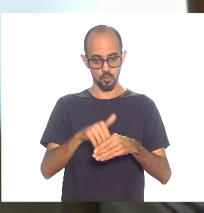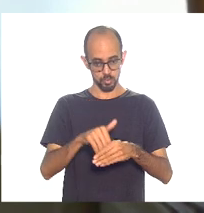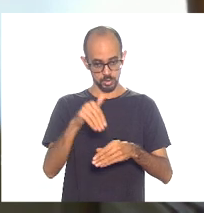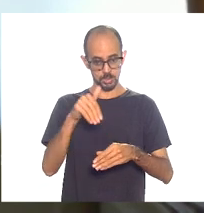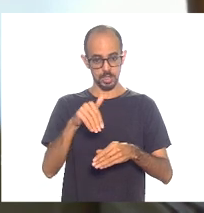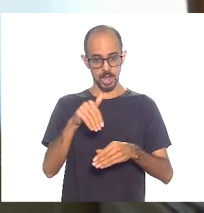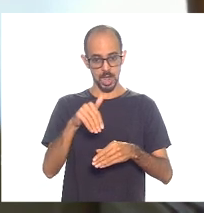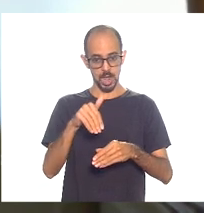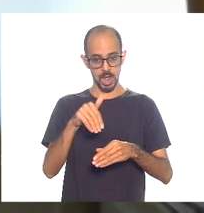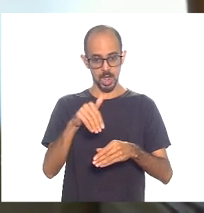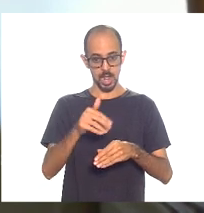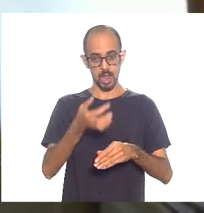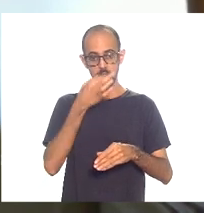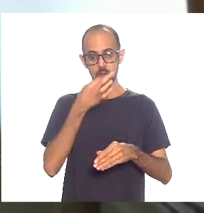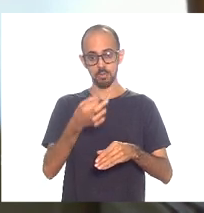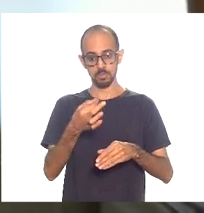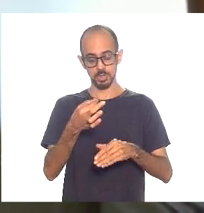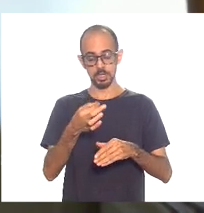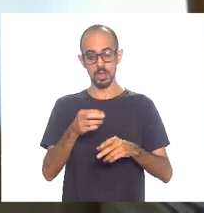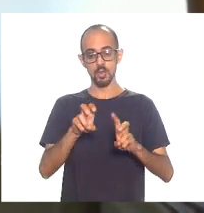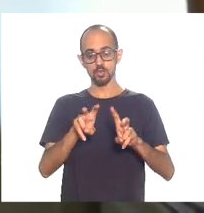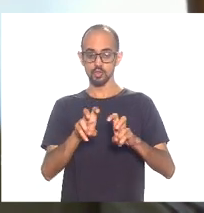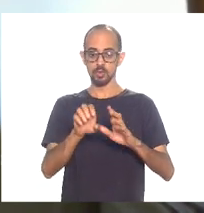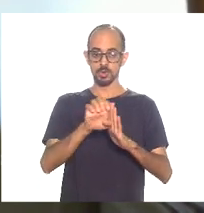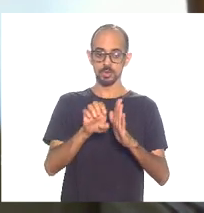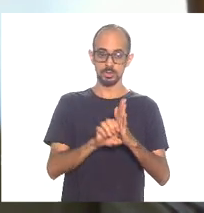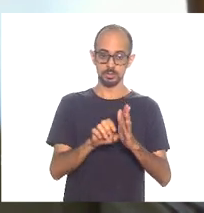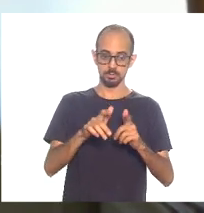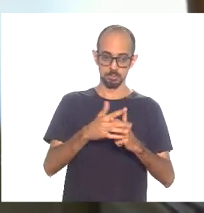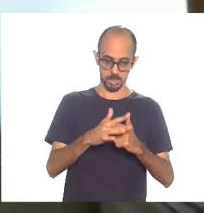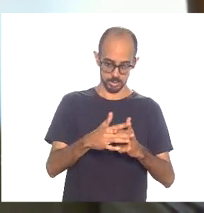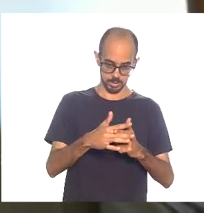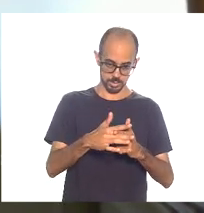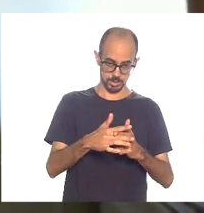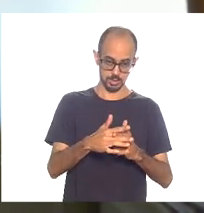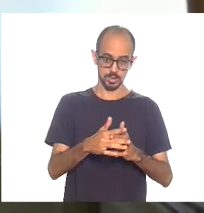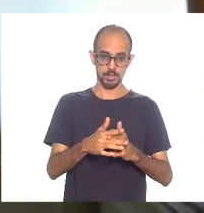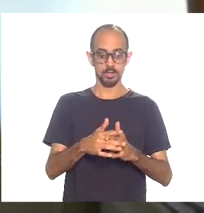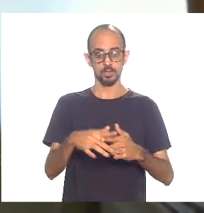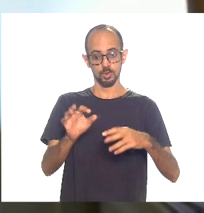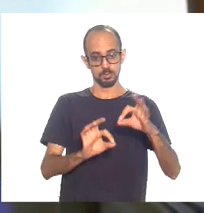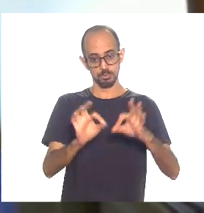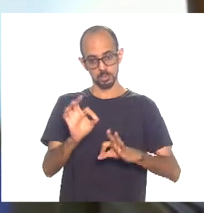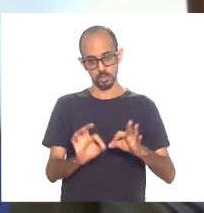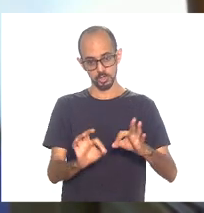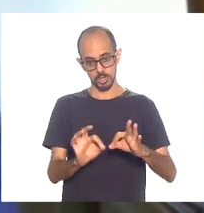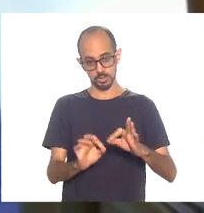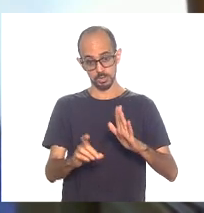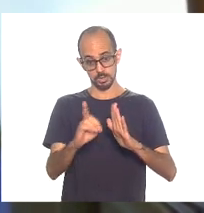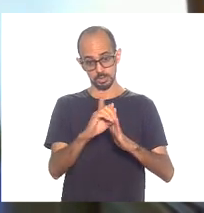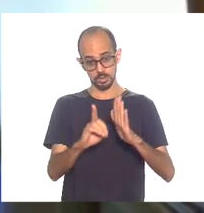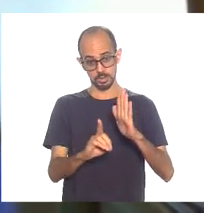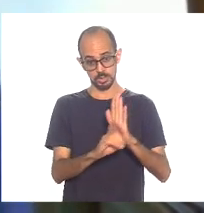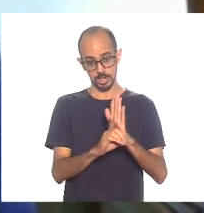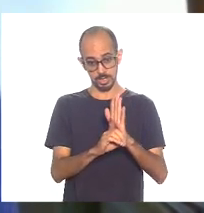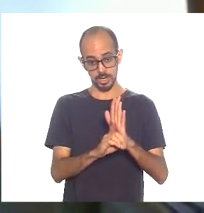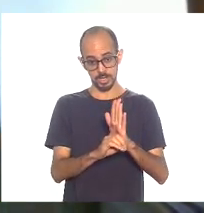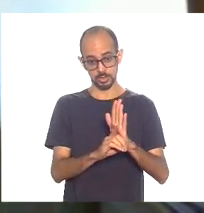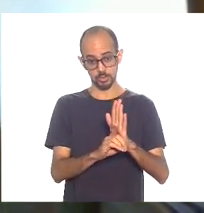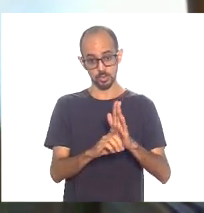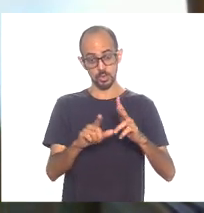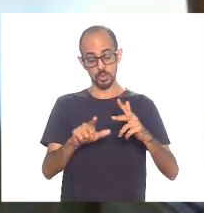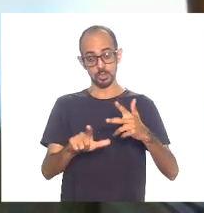o parecer sobre as emendas e o mérito do seu projeto de decreto